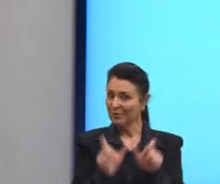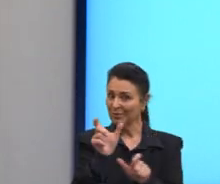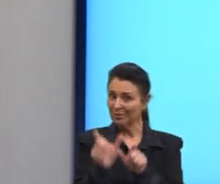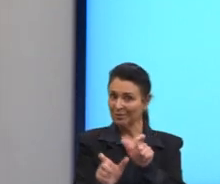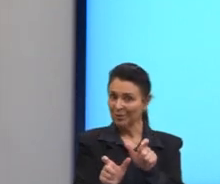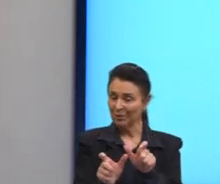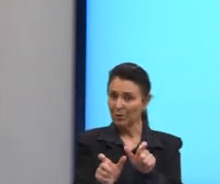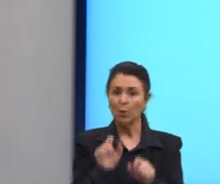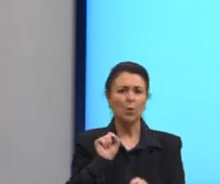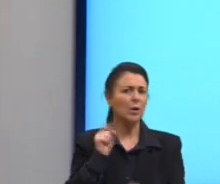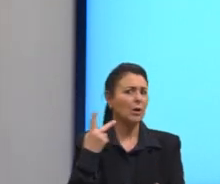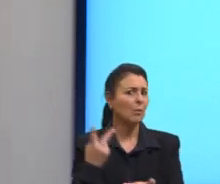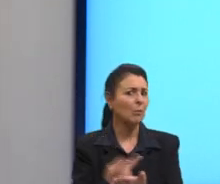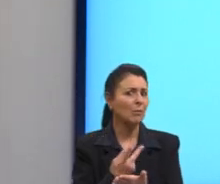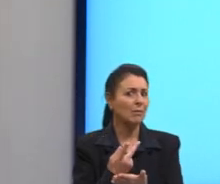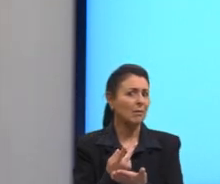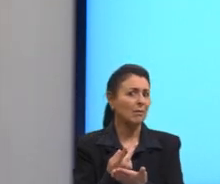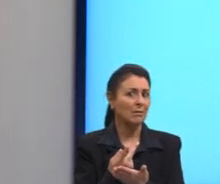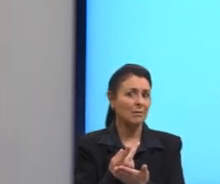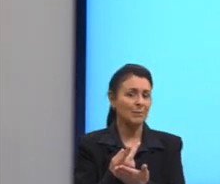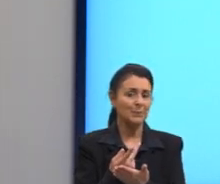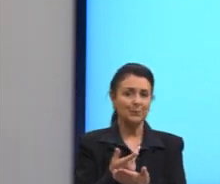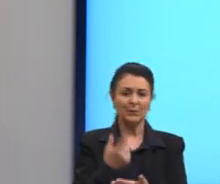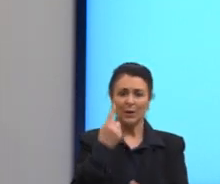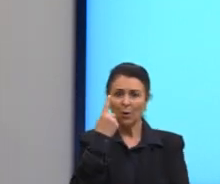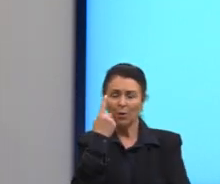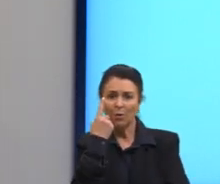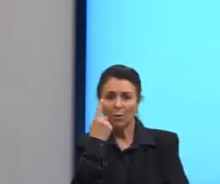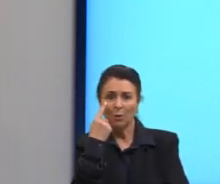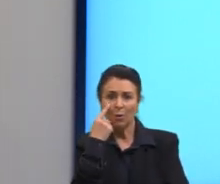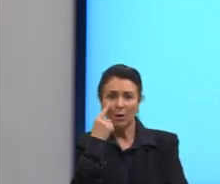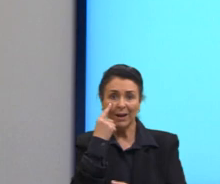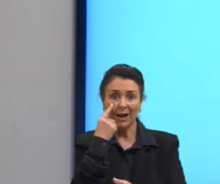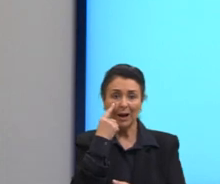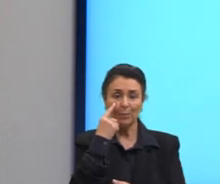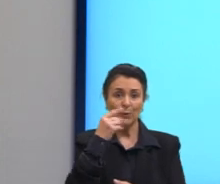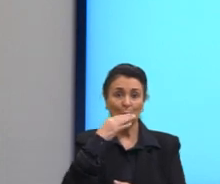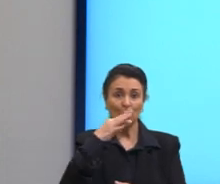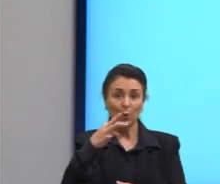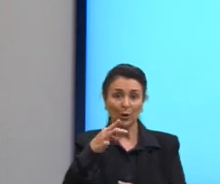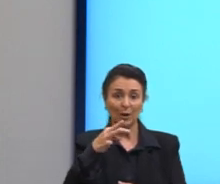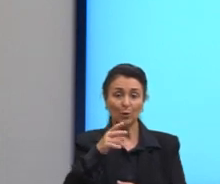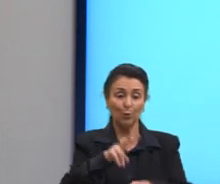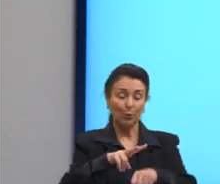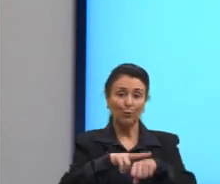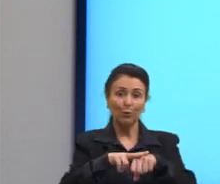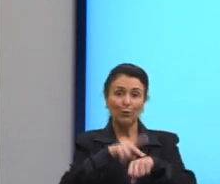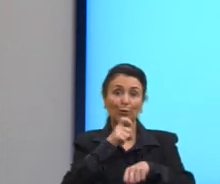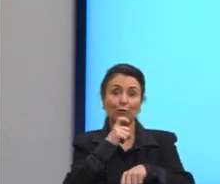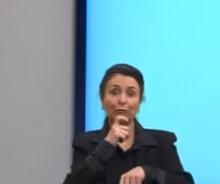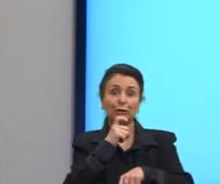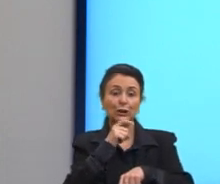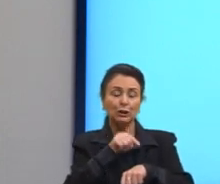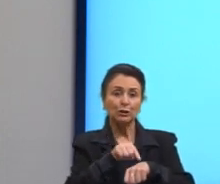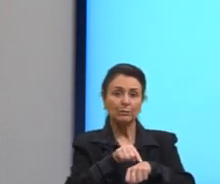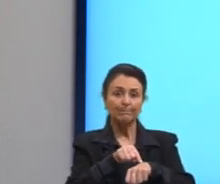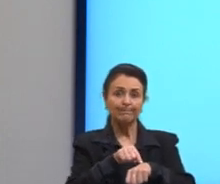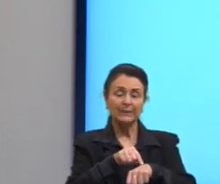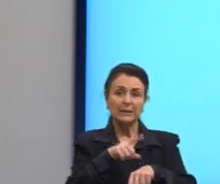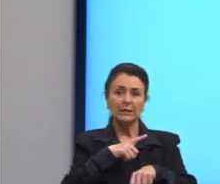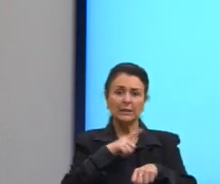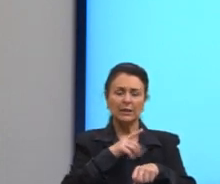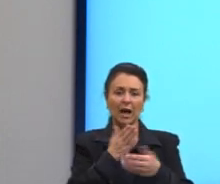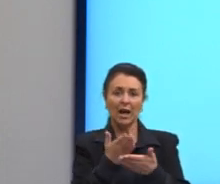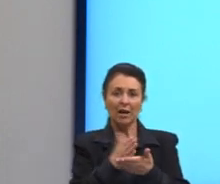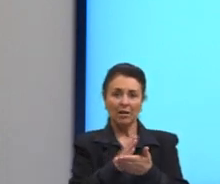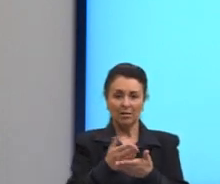é o que ocorre então aqui ó a gente olhar para essa linha verde a gente vai notar que essa linha veja tá